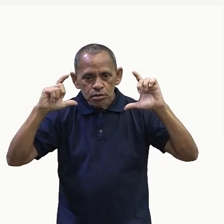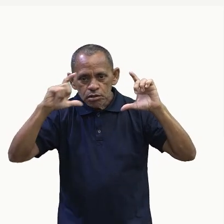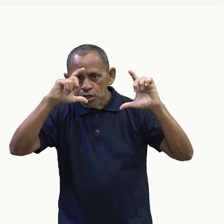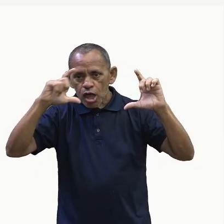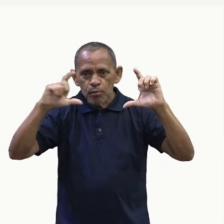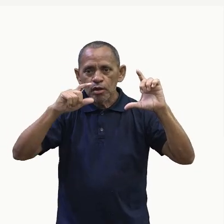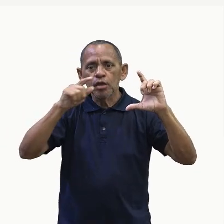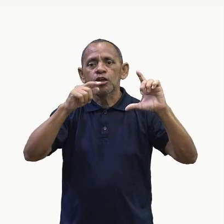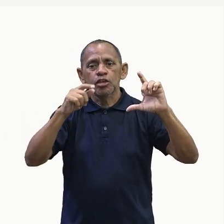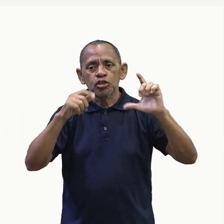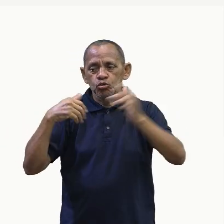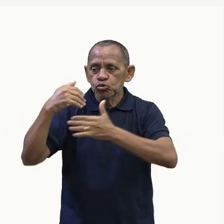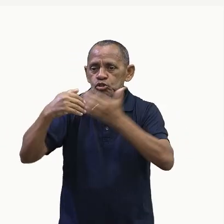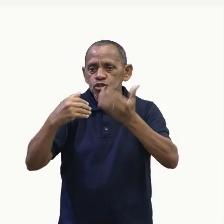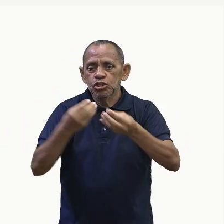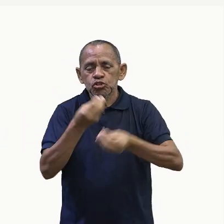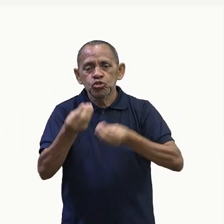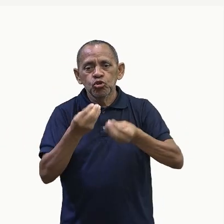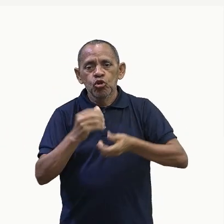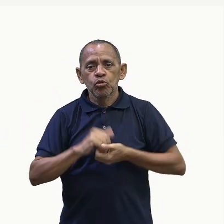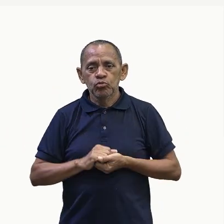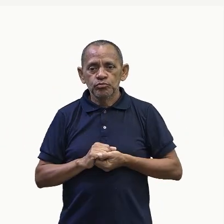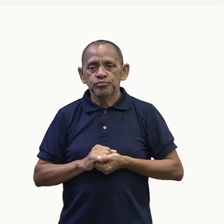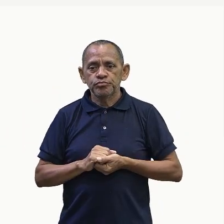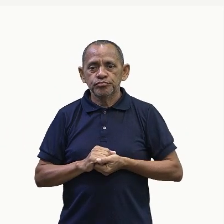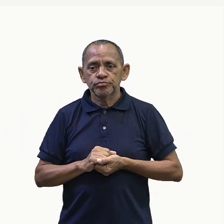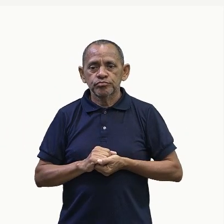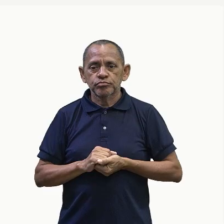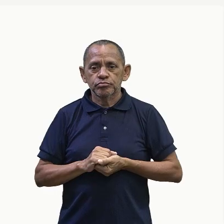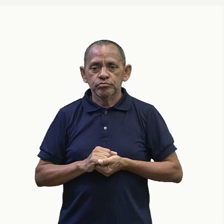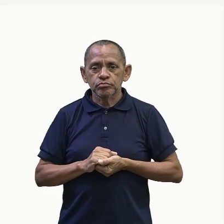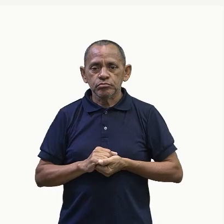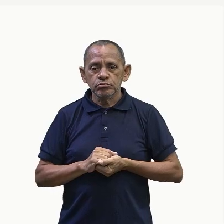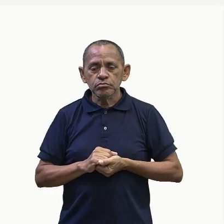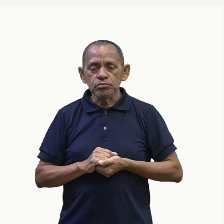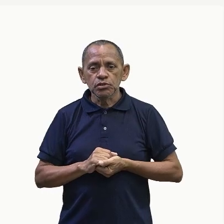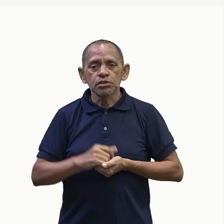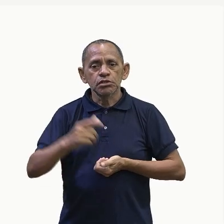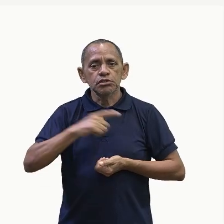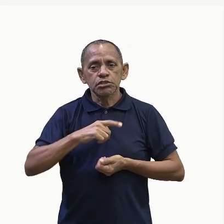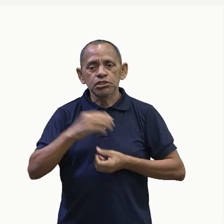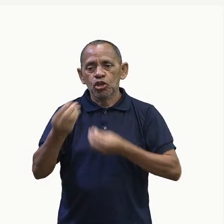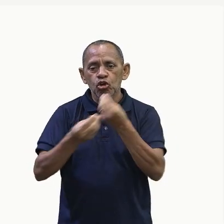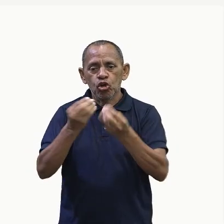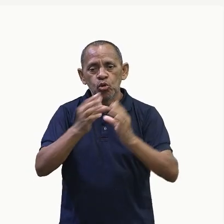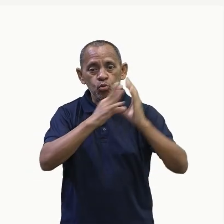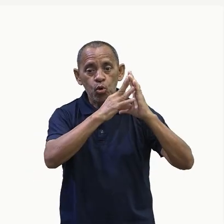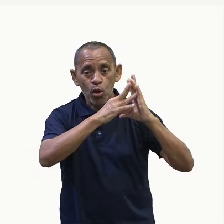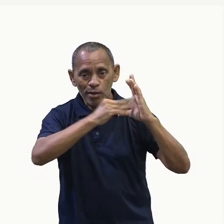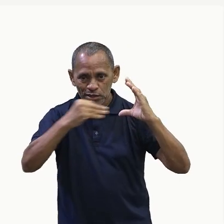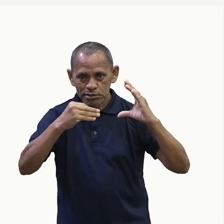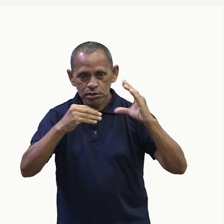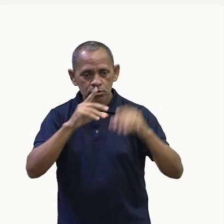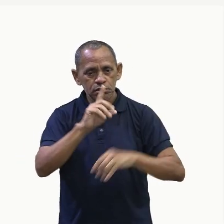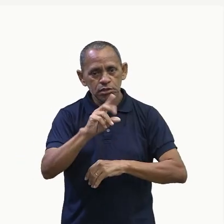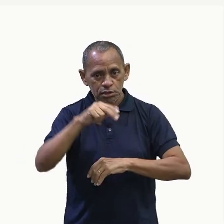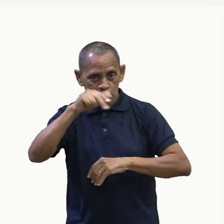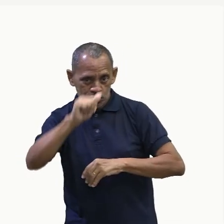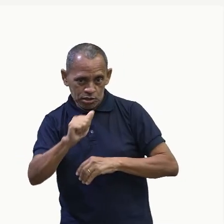este processo, né, com que ele possa então, essa replicação do DNA, possa